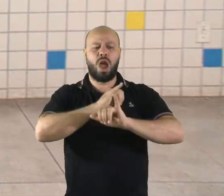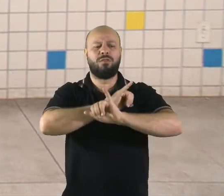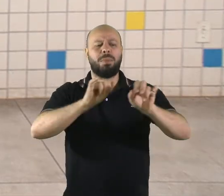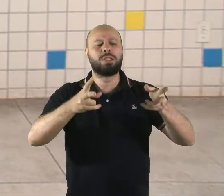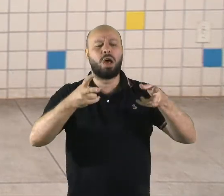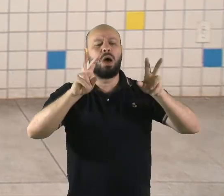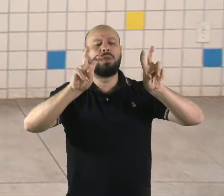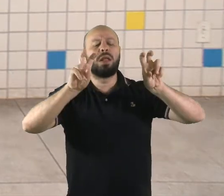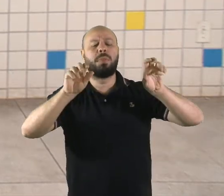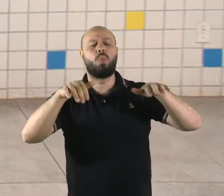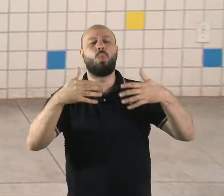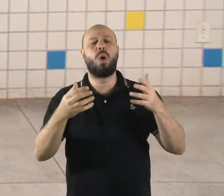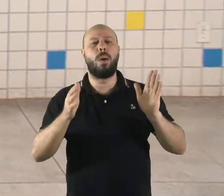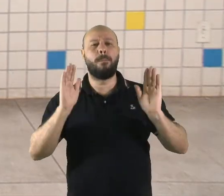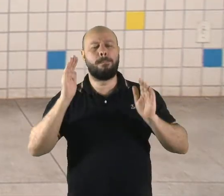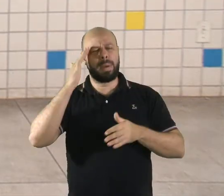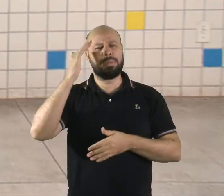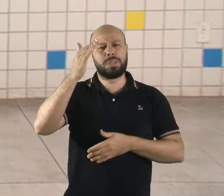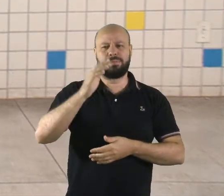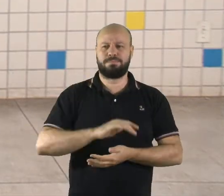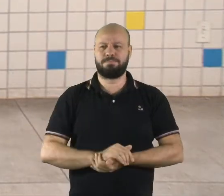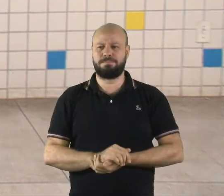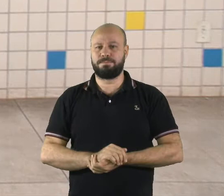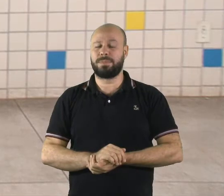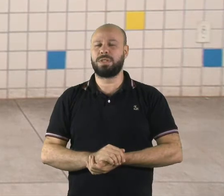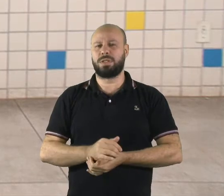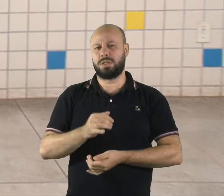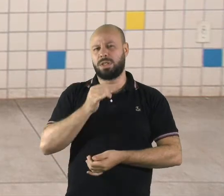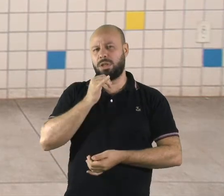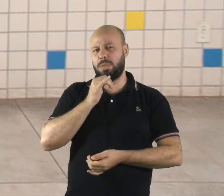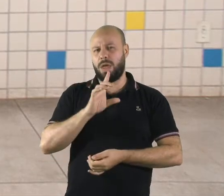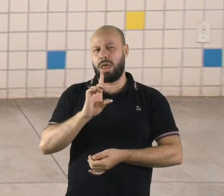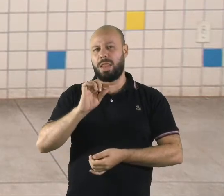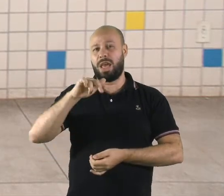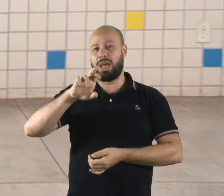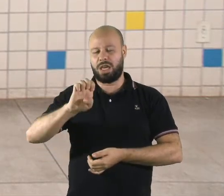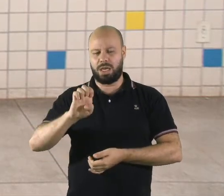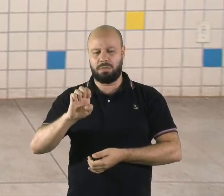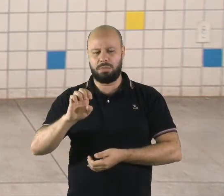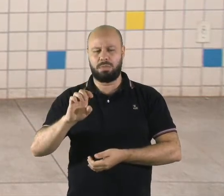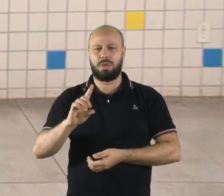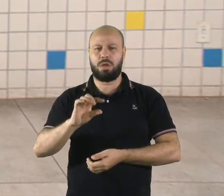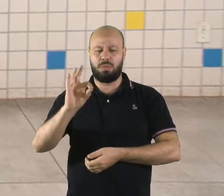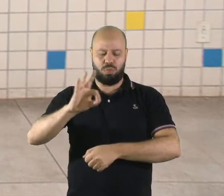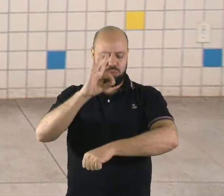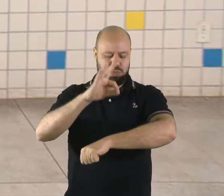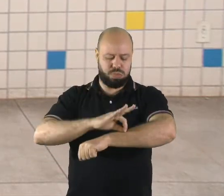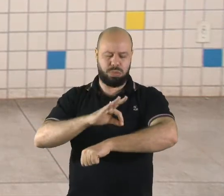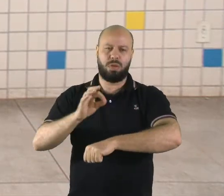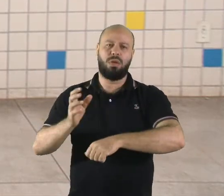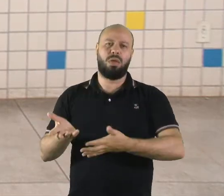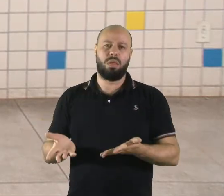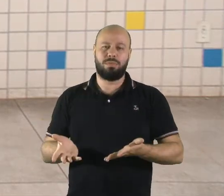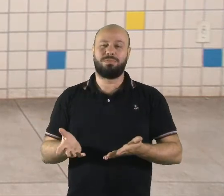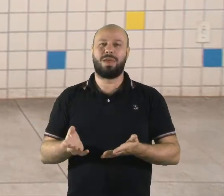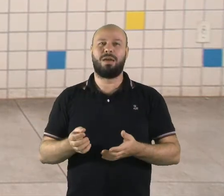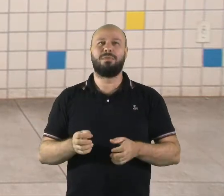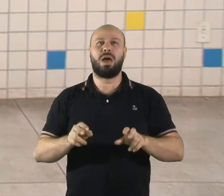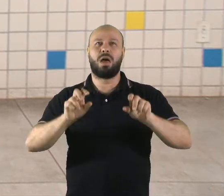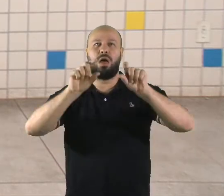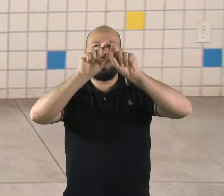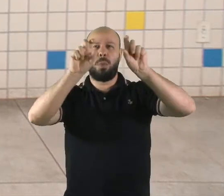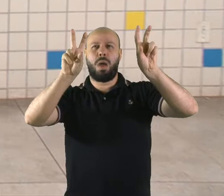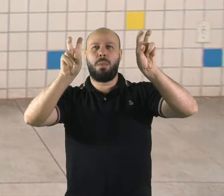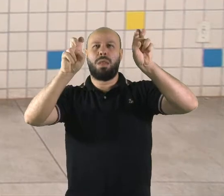já disse antes, dengue, você vai identificar lá no seu título,